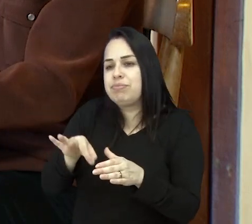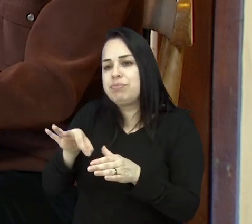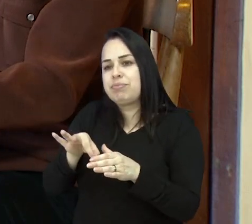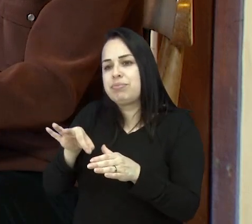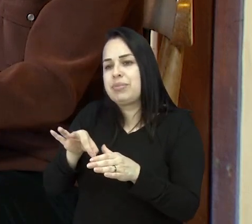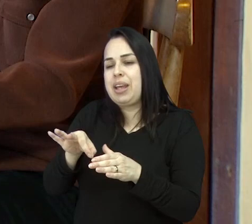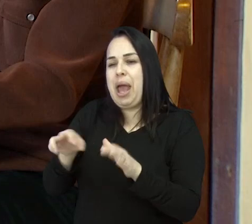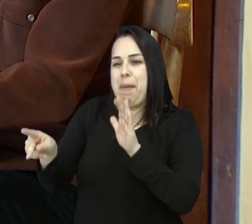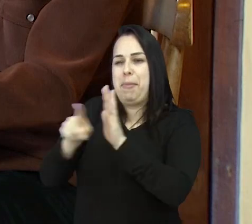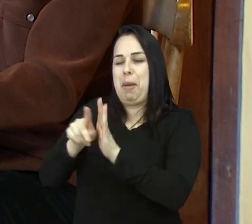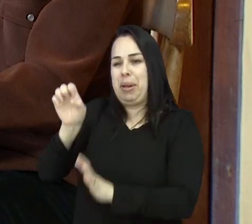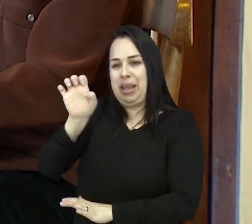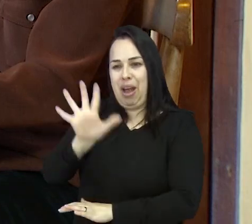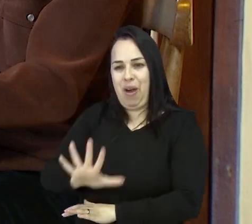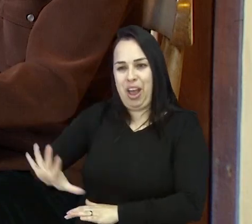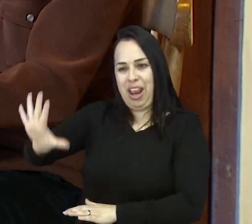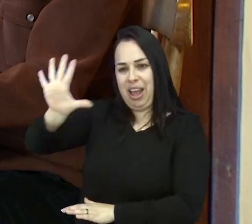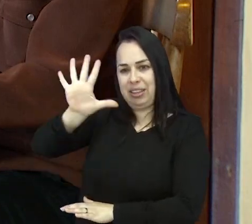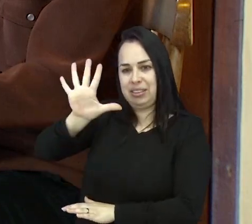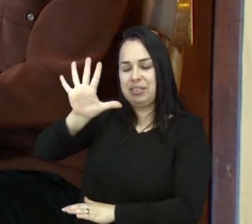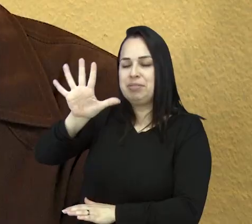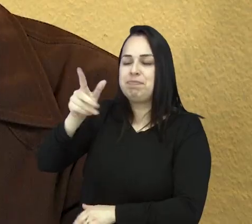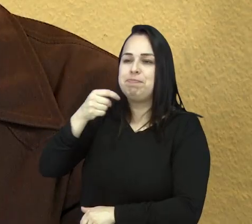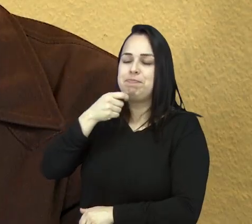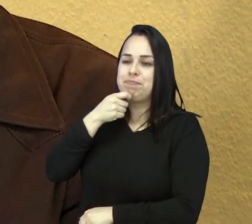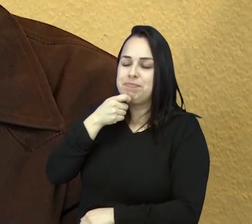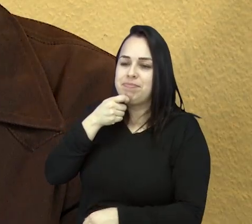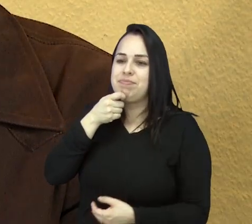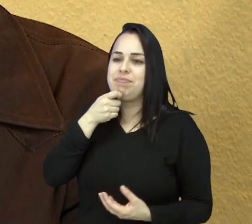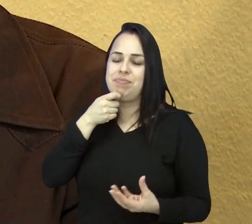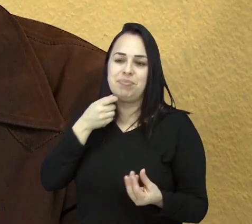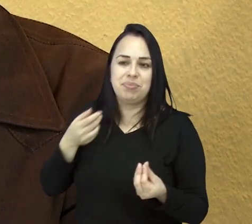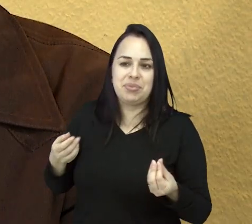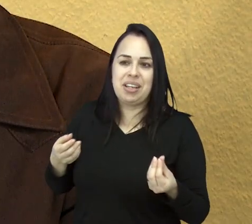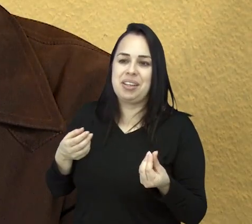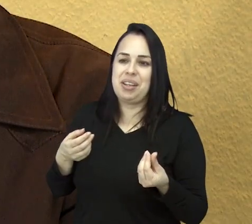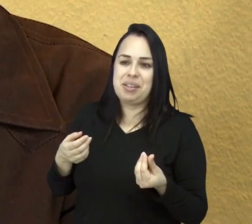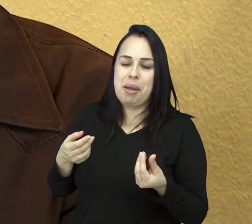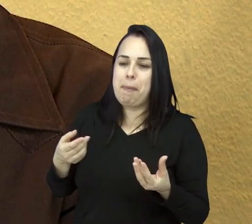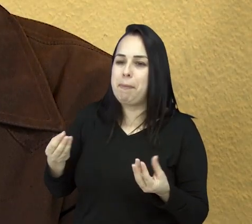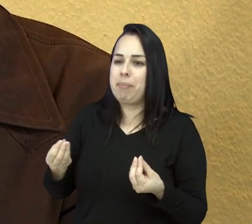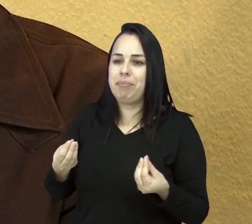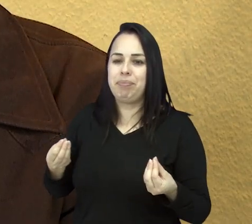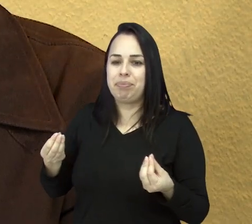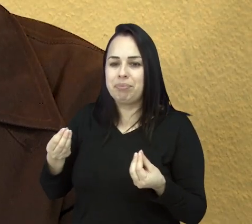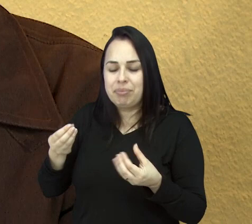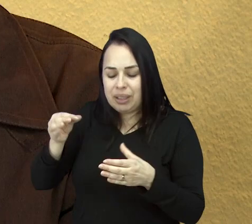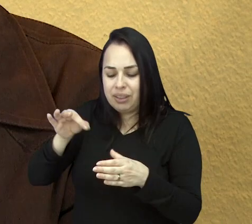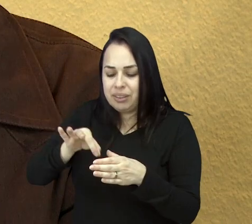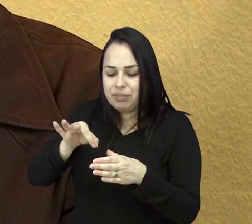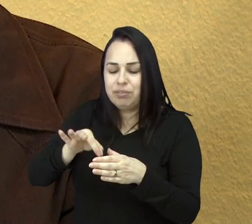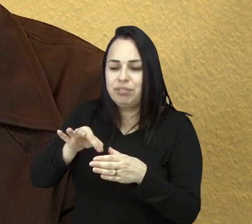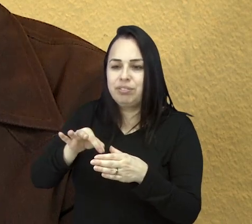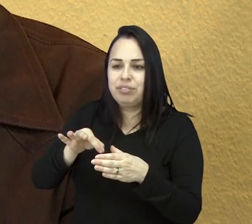europeu e oriental, a gente tem muita distância dos